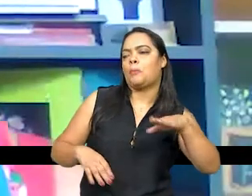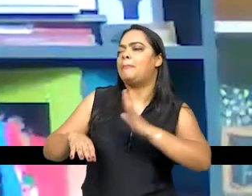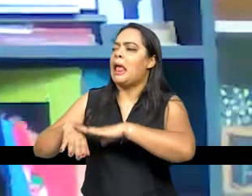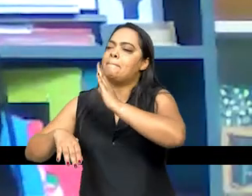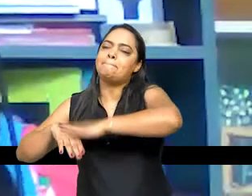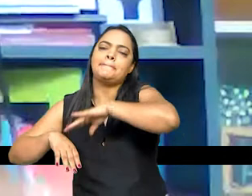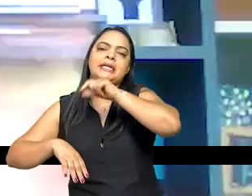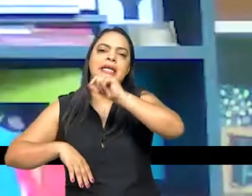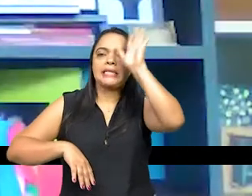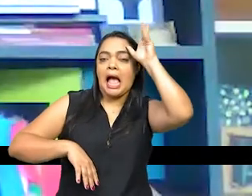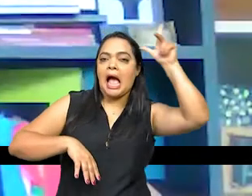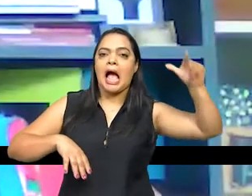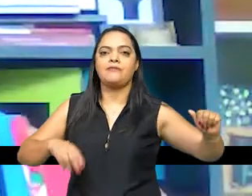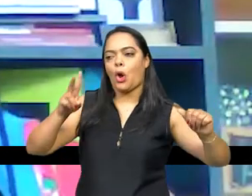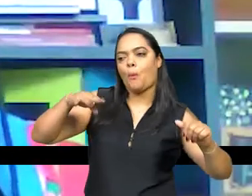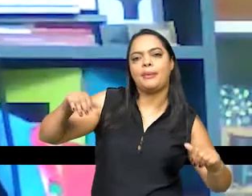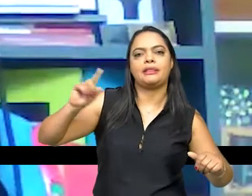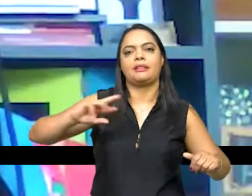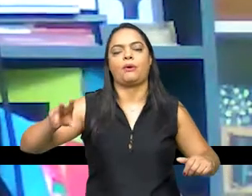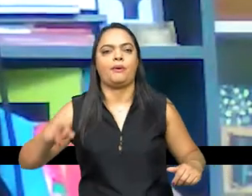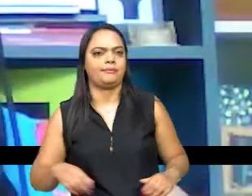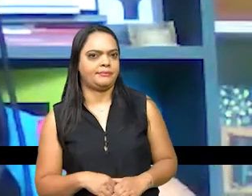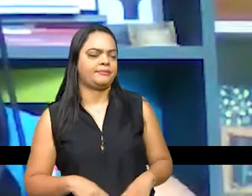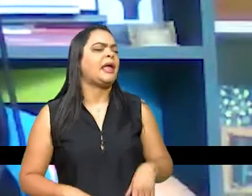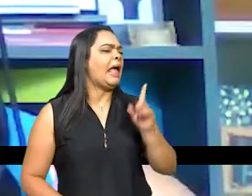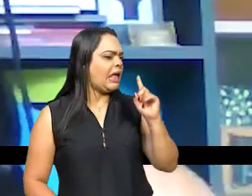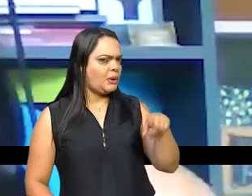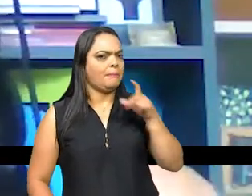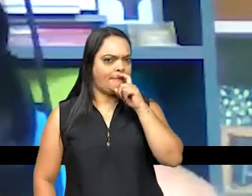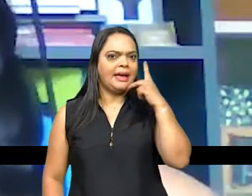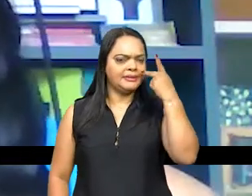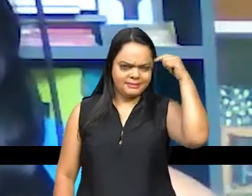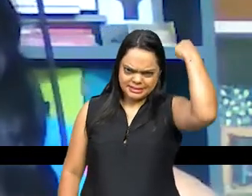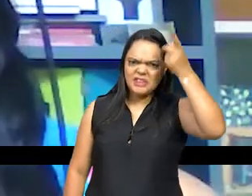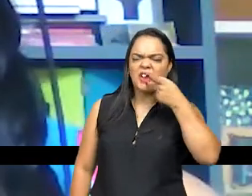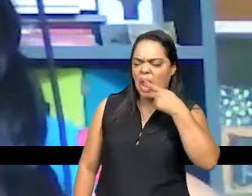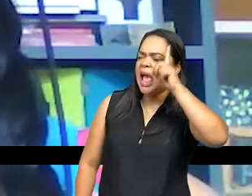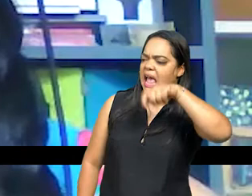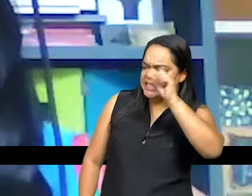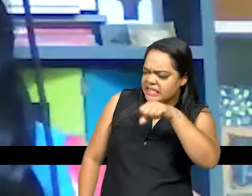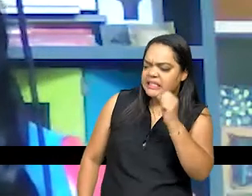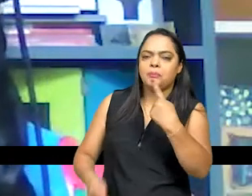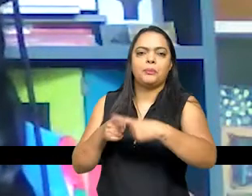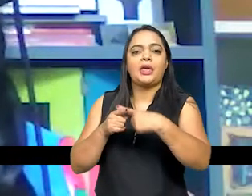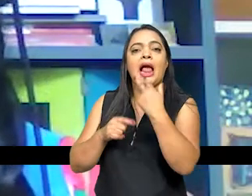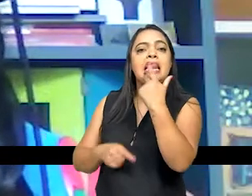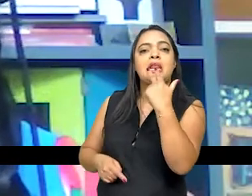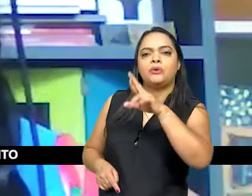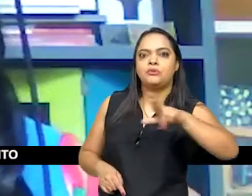mas é. Porque até o dialeto é outro. E isso é fantástico, né? Quando a gente